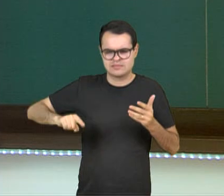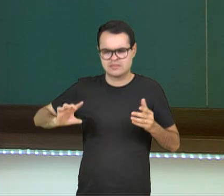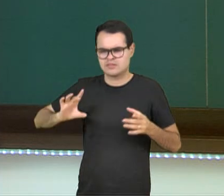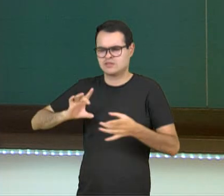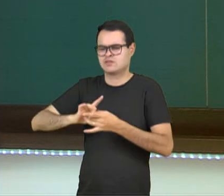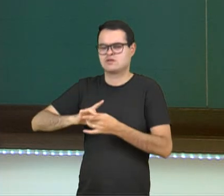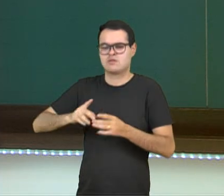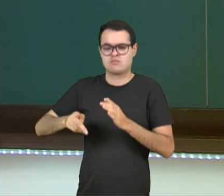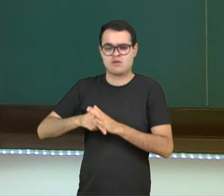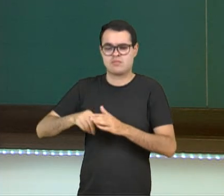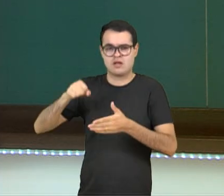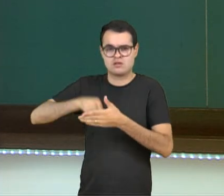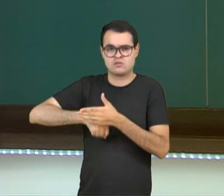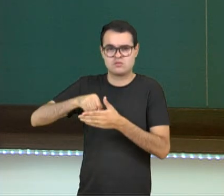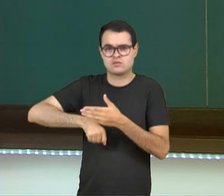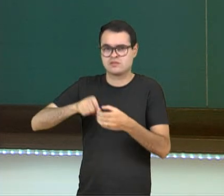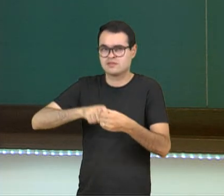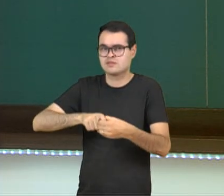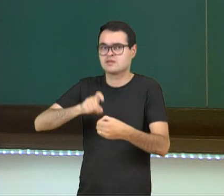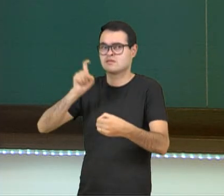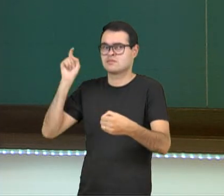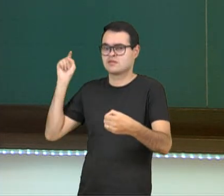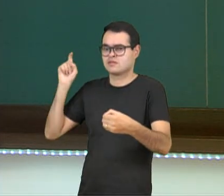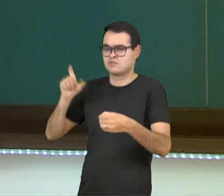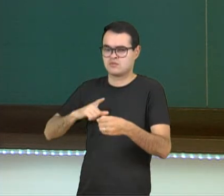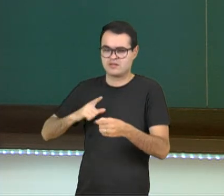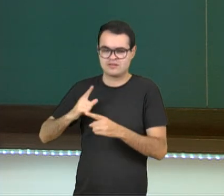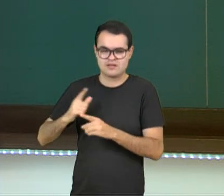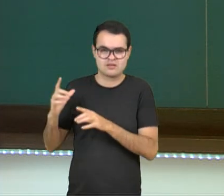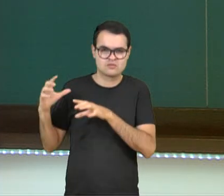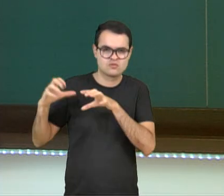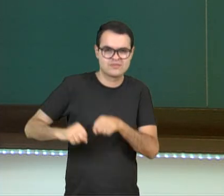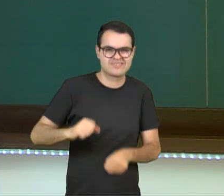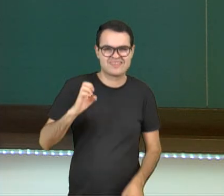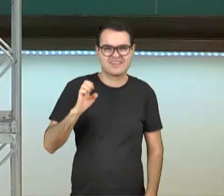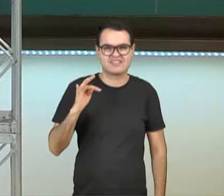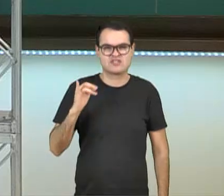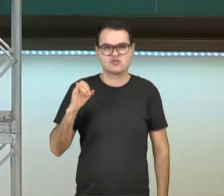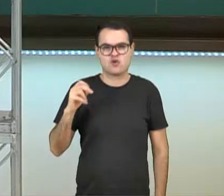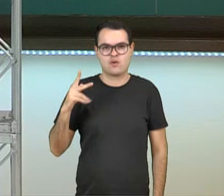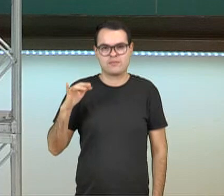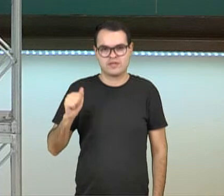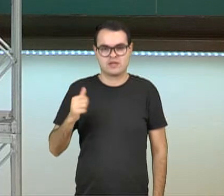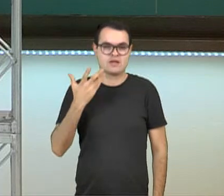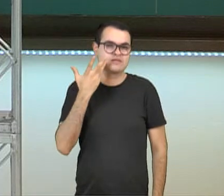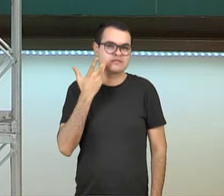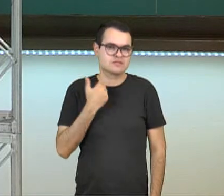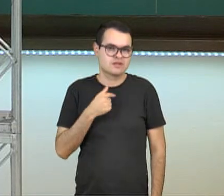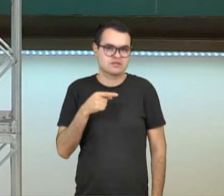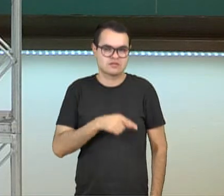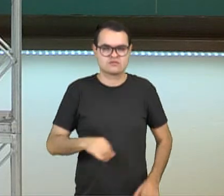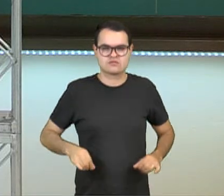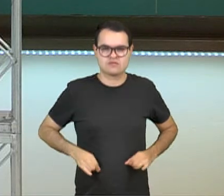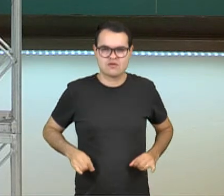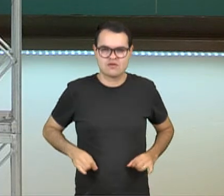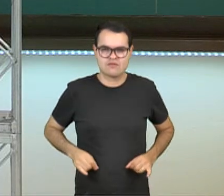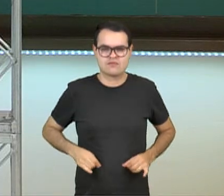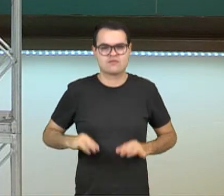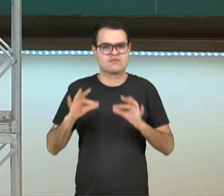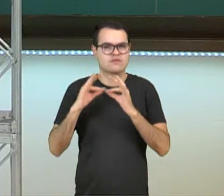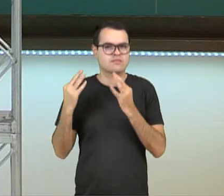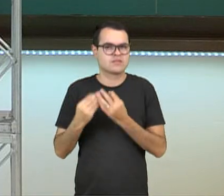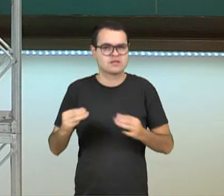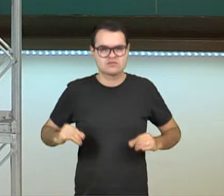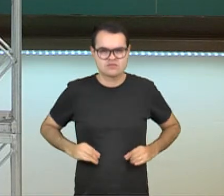pela independência da Eritreia sob o domínio da Etiópia. Então as crianças sofrem, as famílias